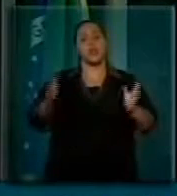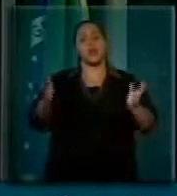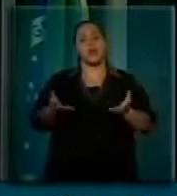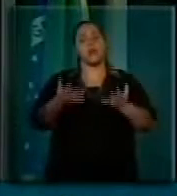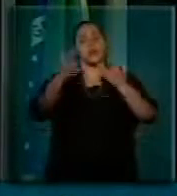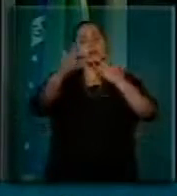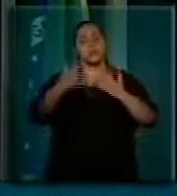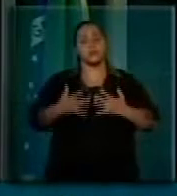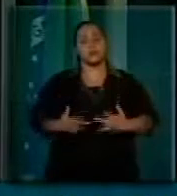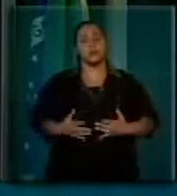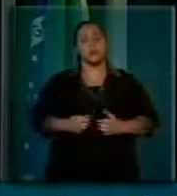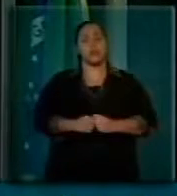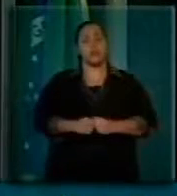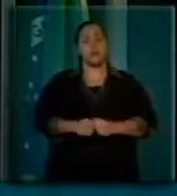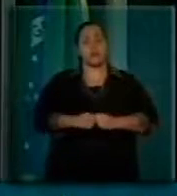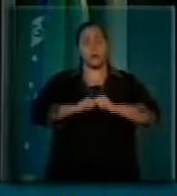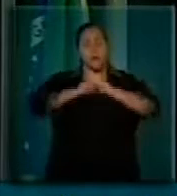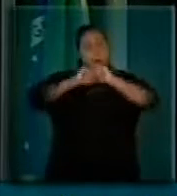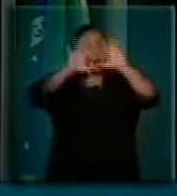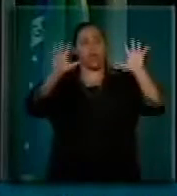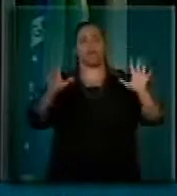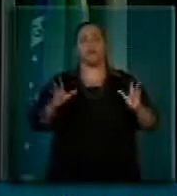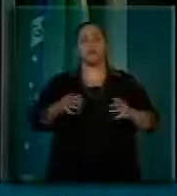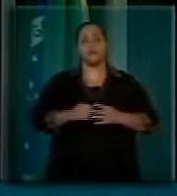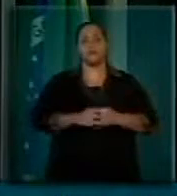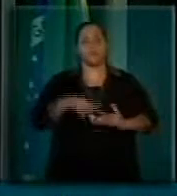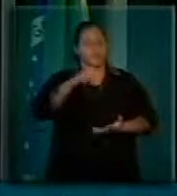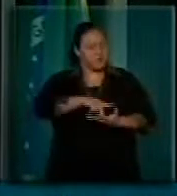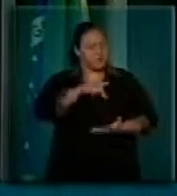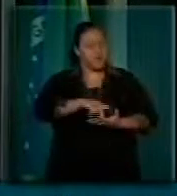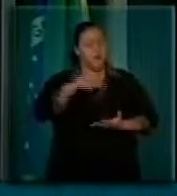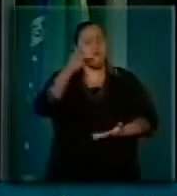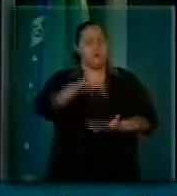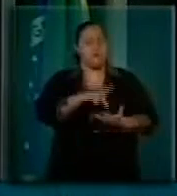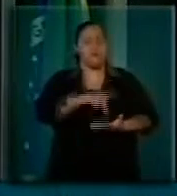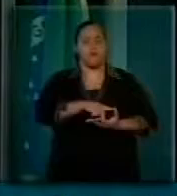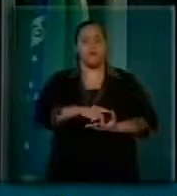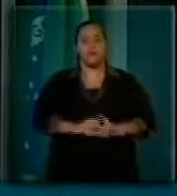dizer aqui com a mais absoluta franqueza, não